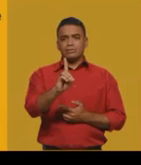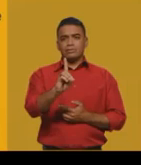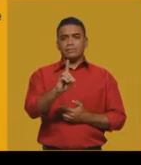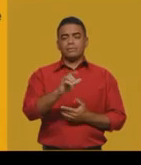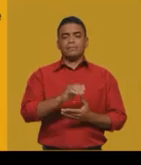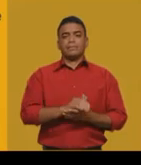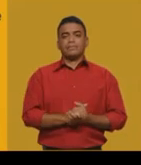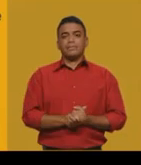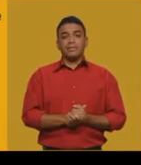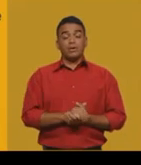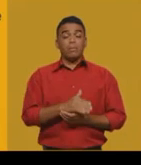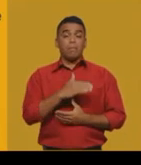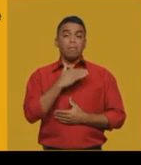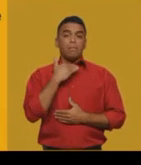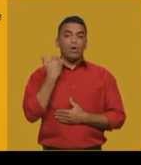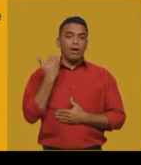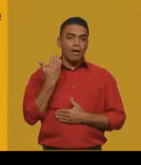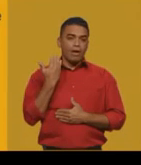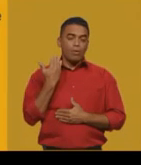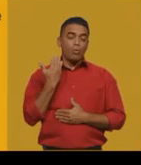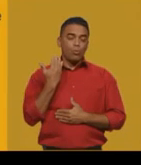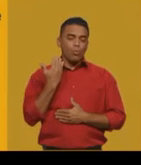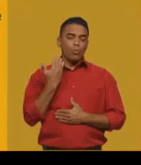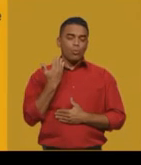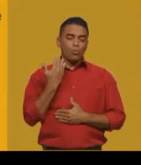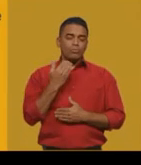1616, então ele morreu em